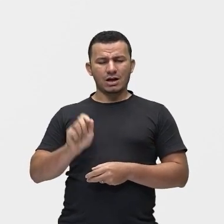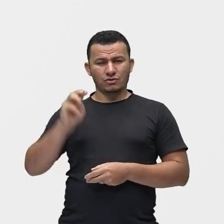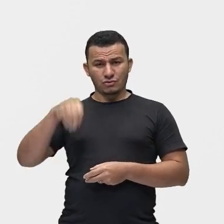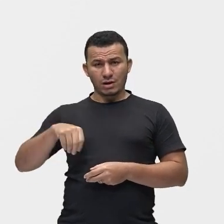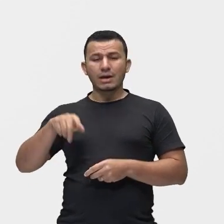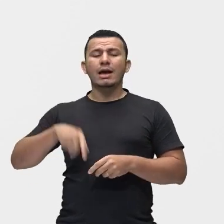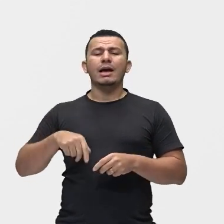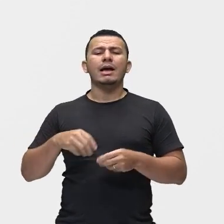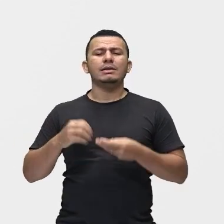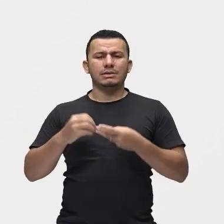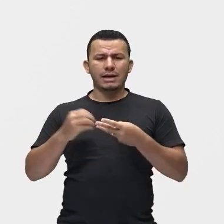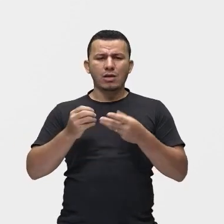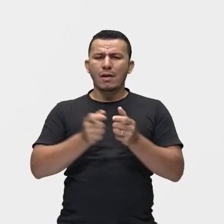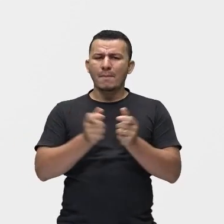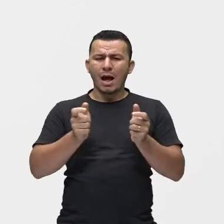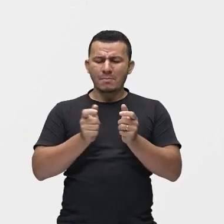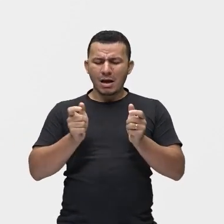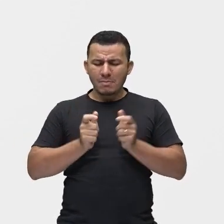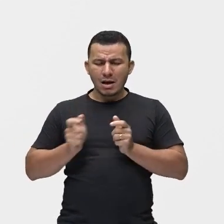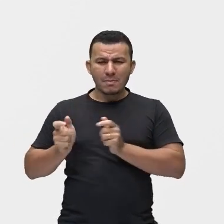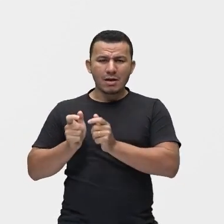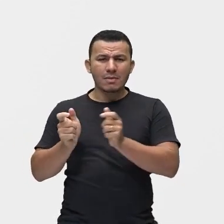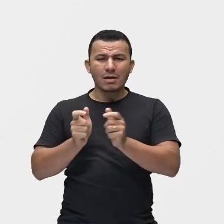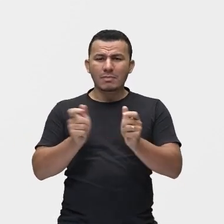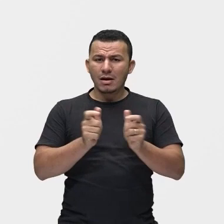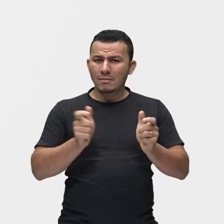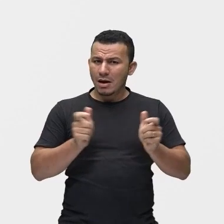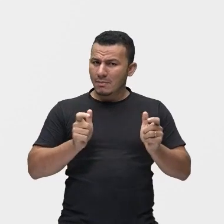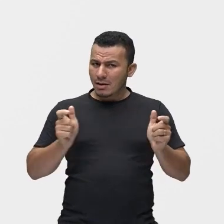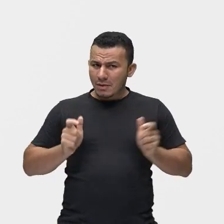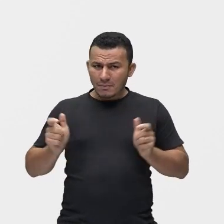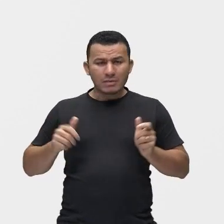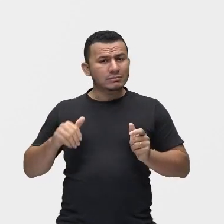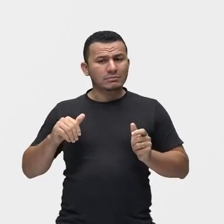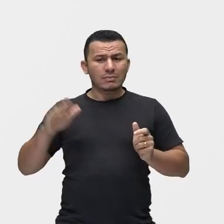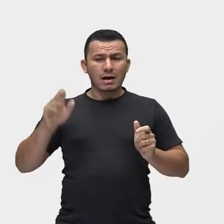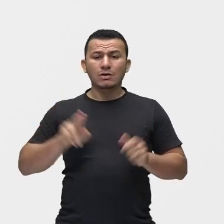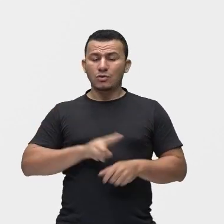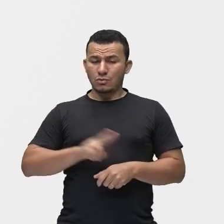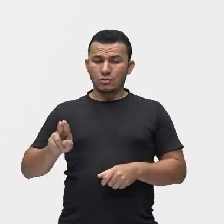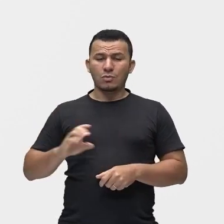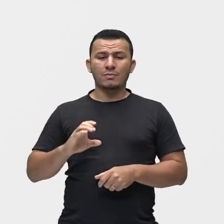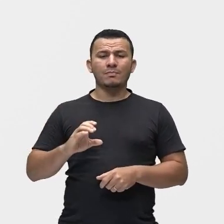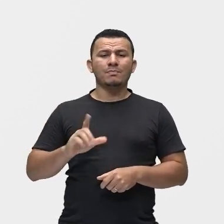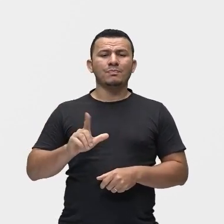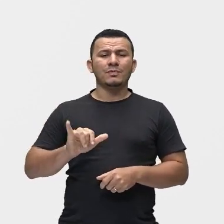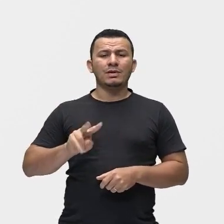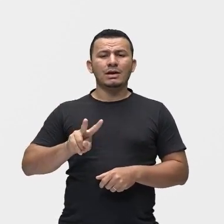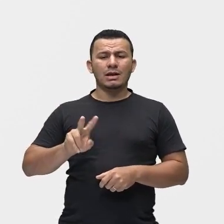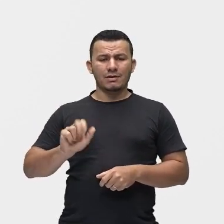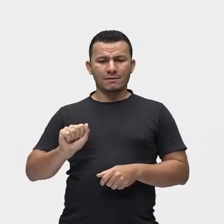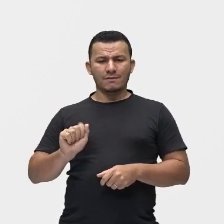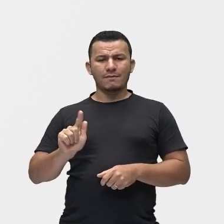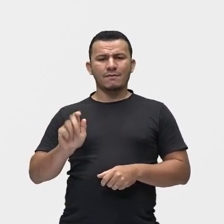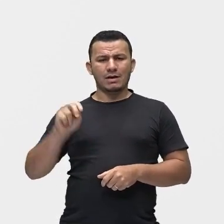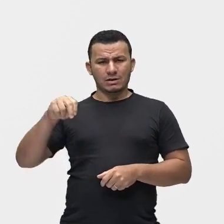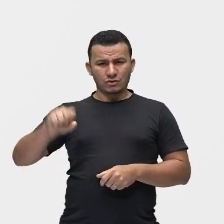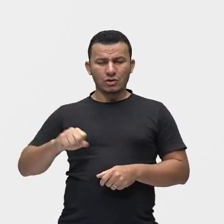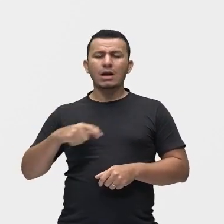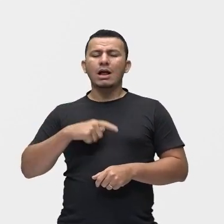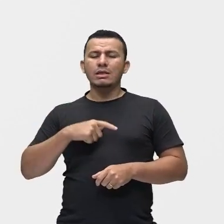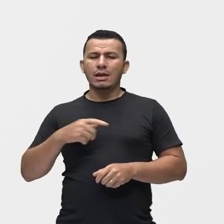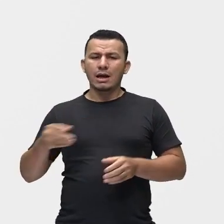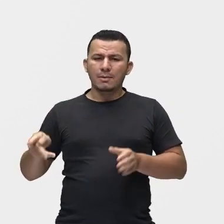de células, de multiplicação dessas células, é chamado de clivagem, vai se fixar na parede